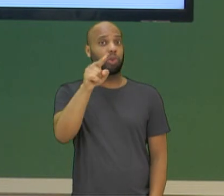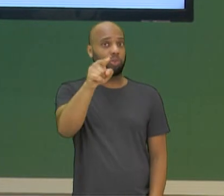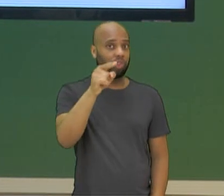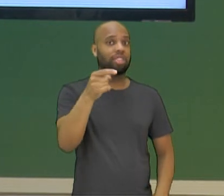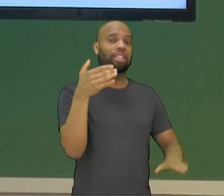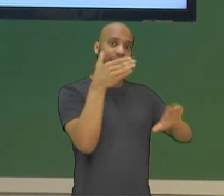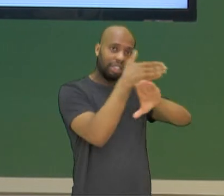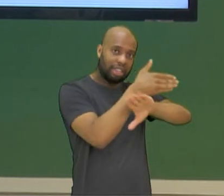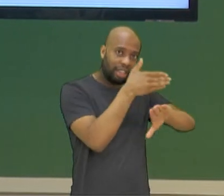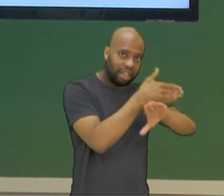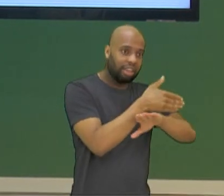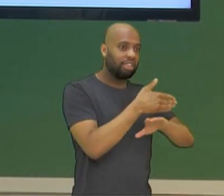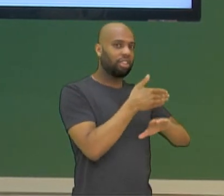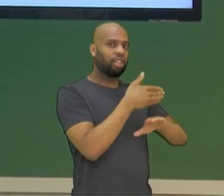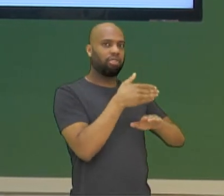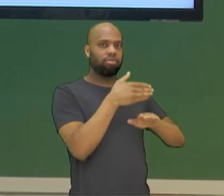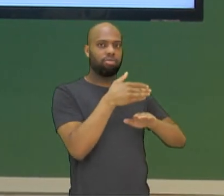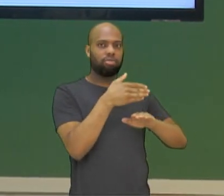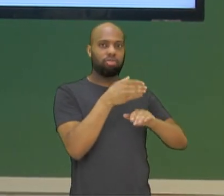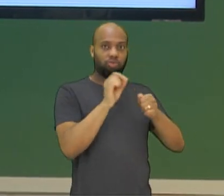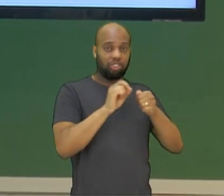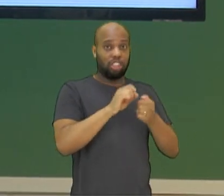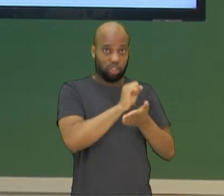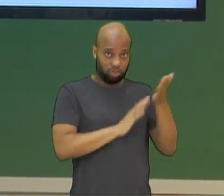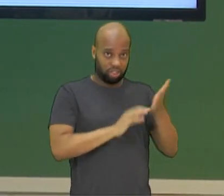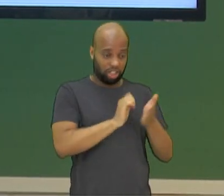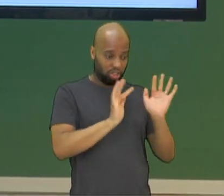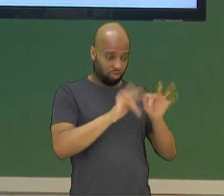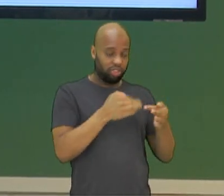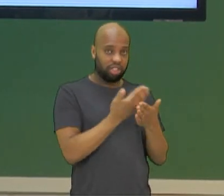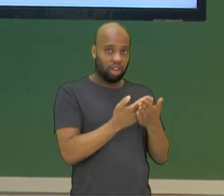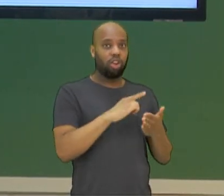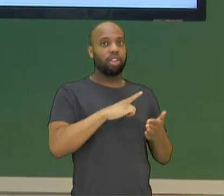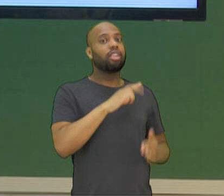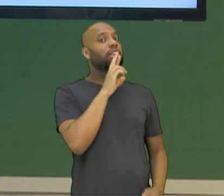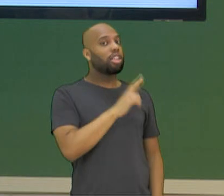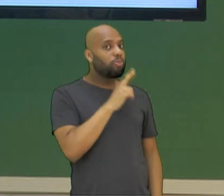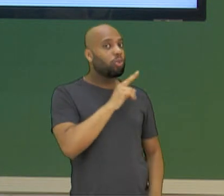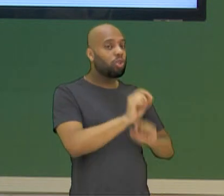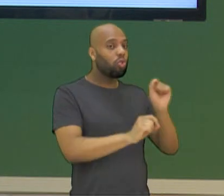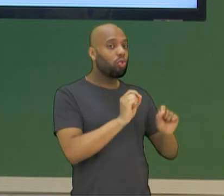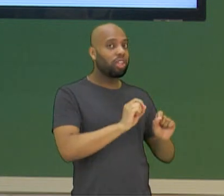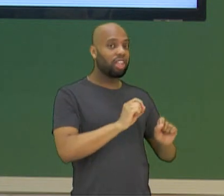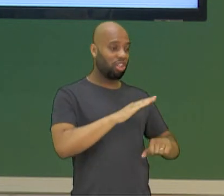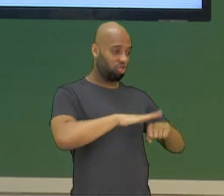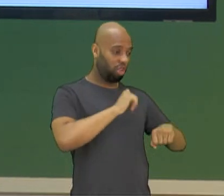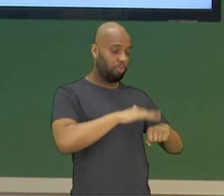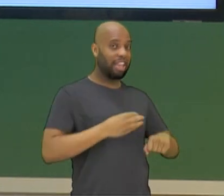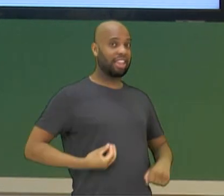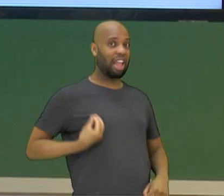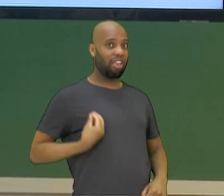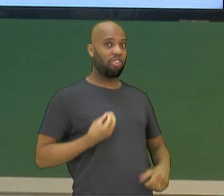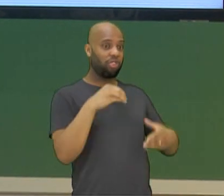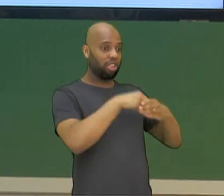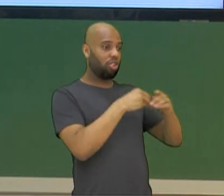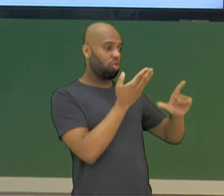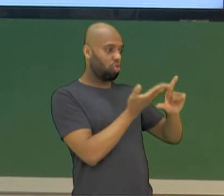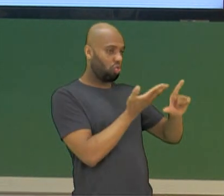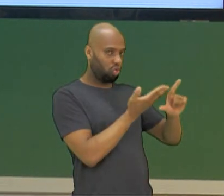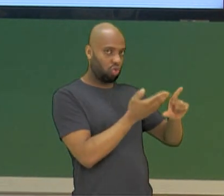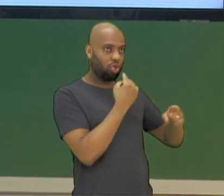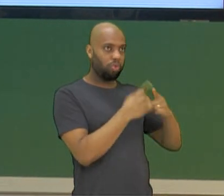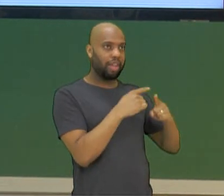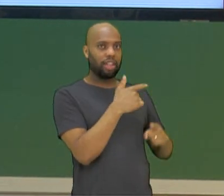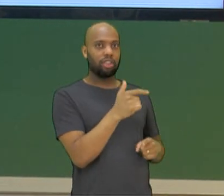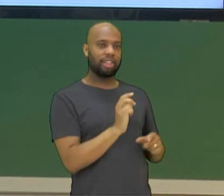de fazerem atividade ao final da aula, tá? Porque é essa atividade que vai validar a sua presença na aula de hoje. Não tem mais o link para você